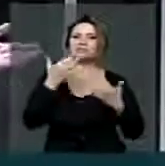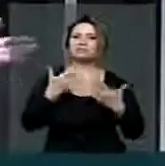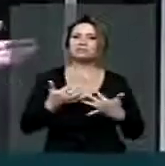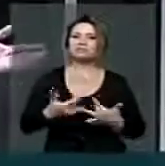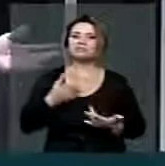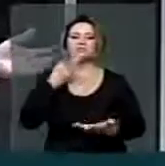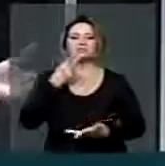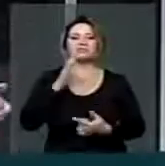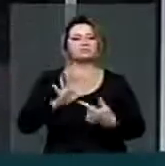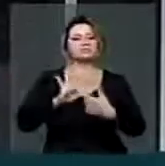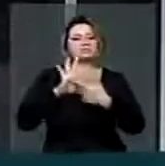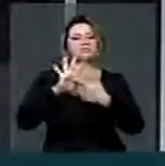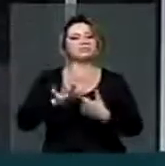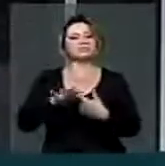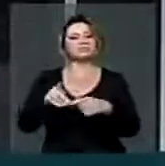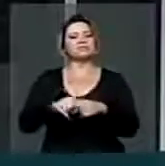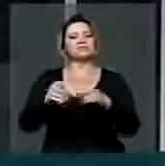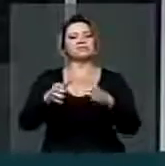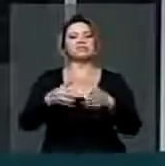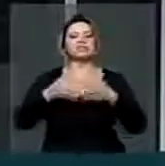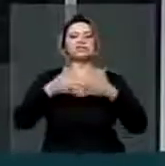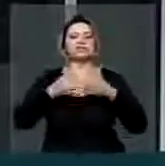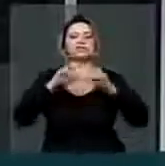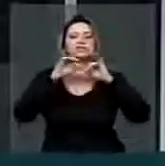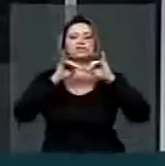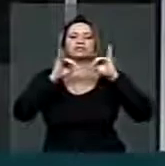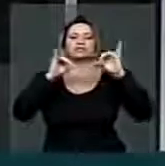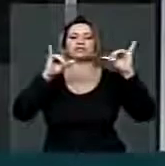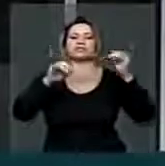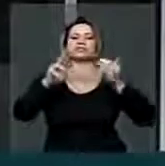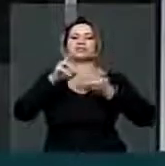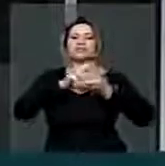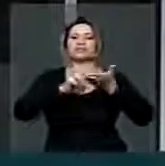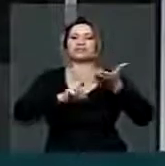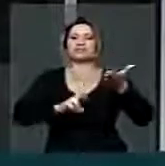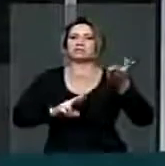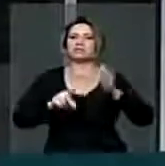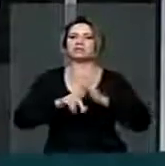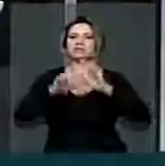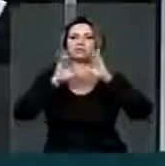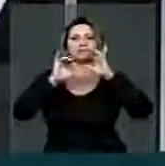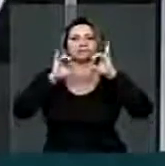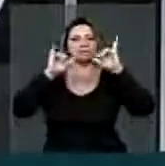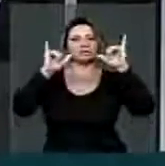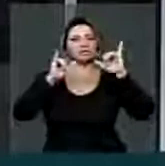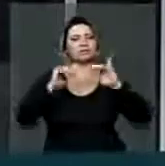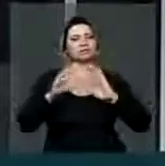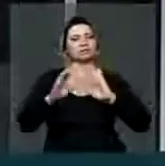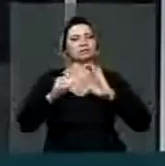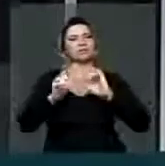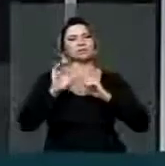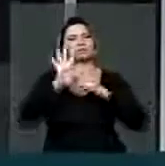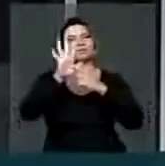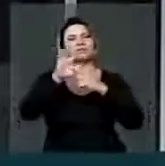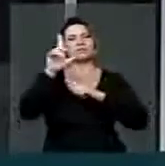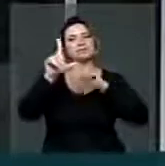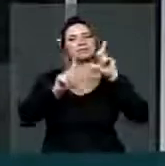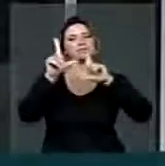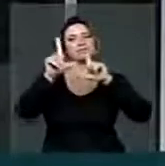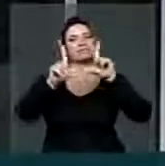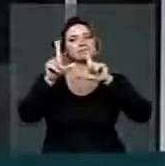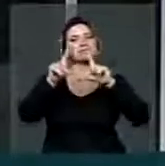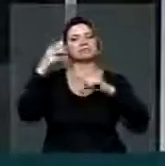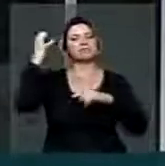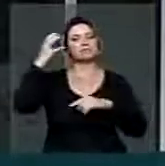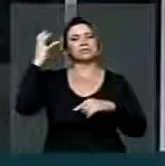um registro e pedindo que seja amplamente divulgado nos meios de comunicação desta casa, na hora do Brasil,